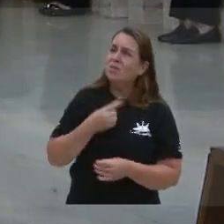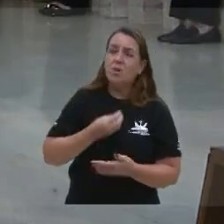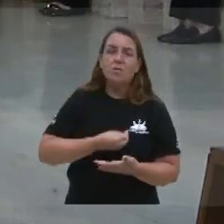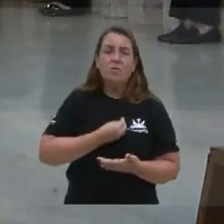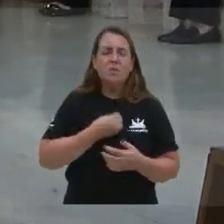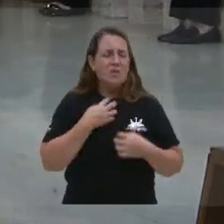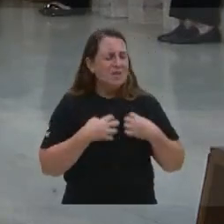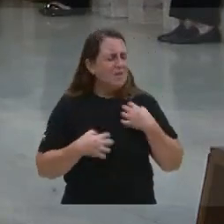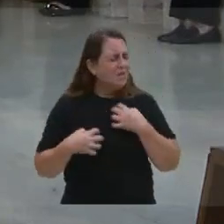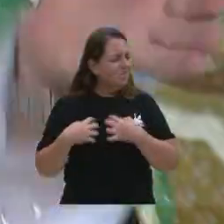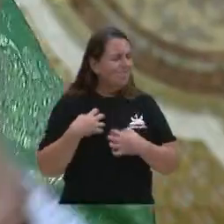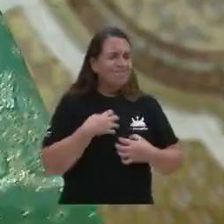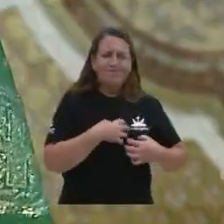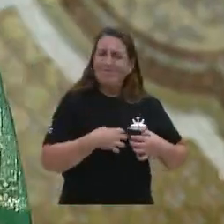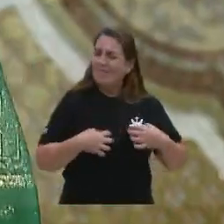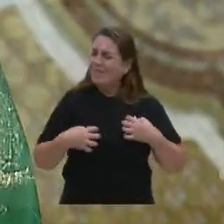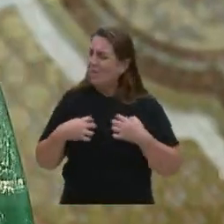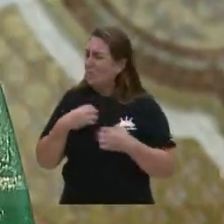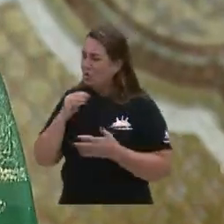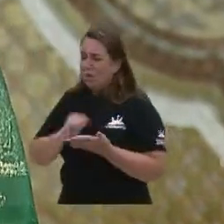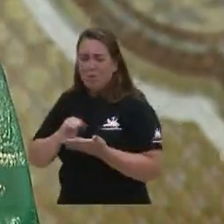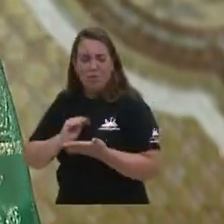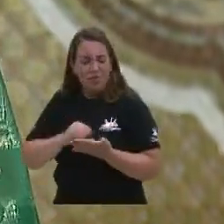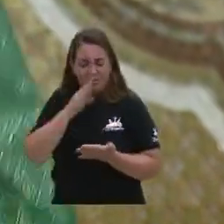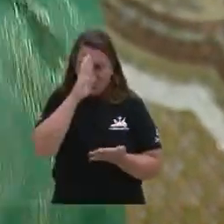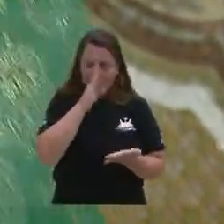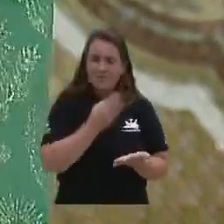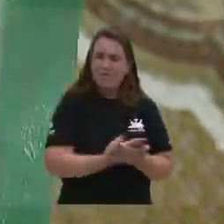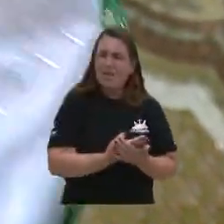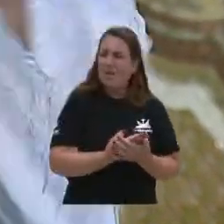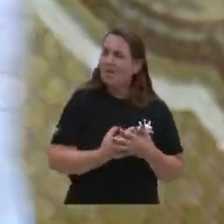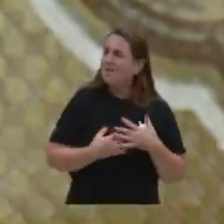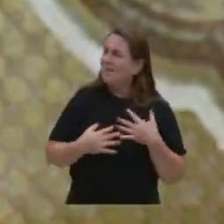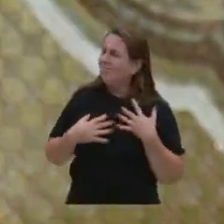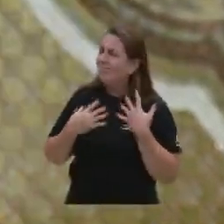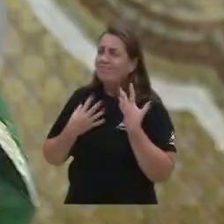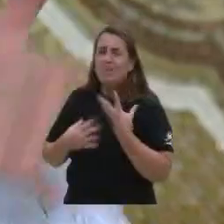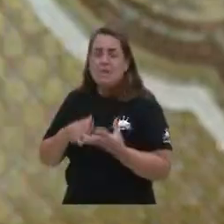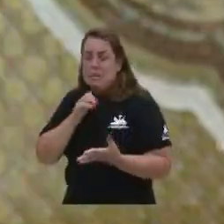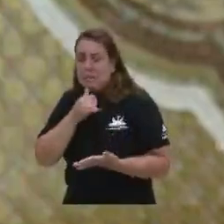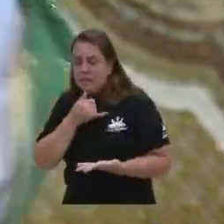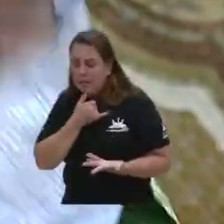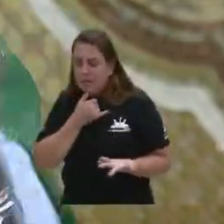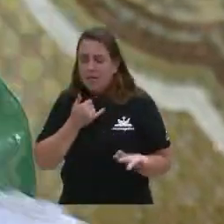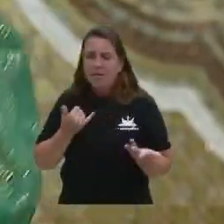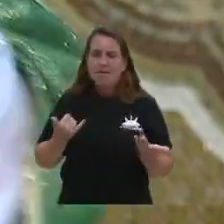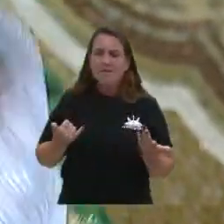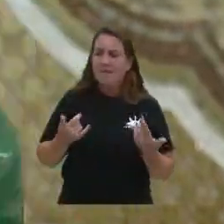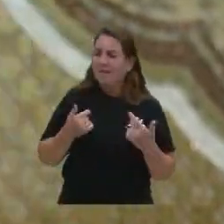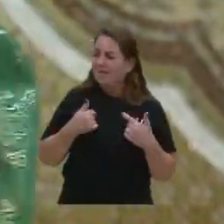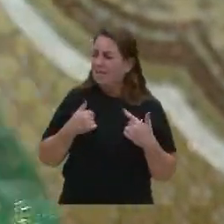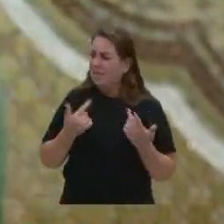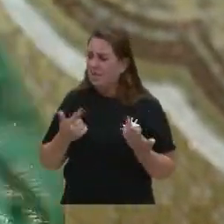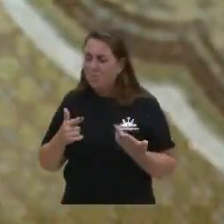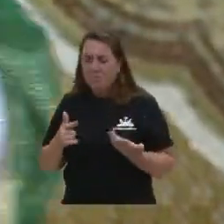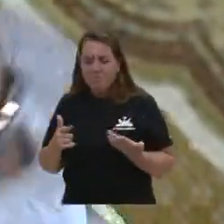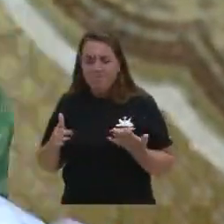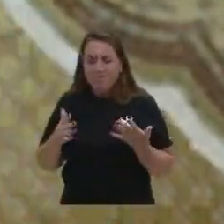numa angústia, numa incredulidade, numa tristeza,